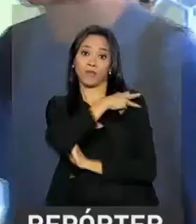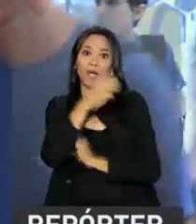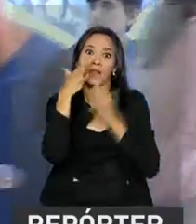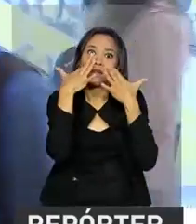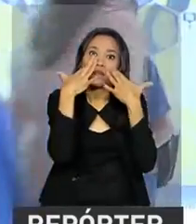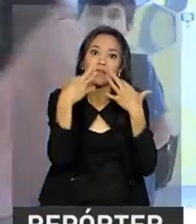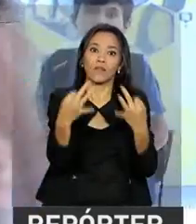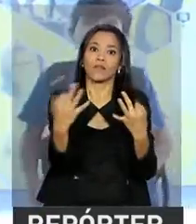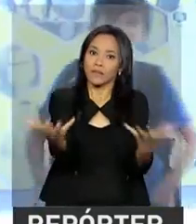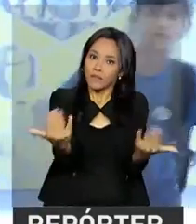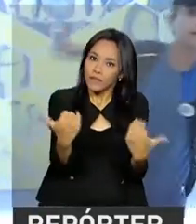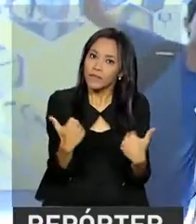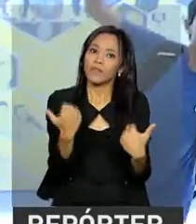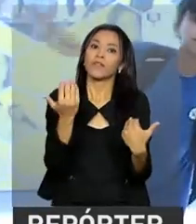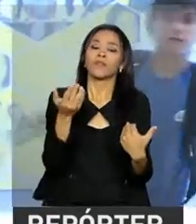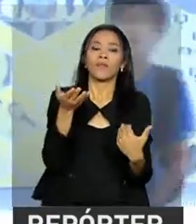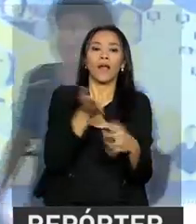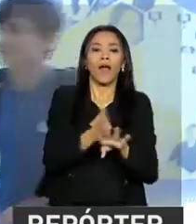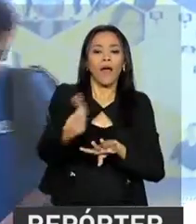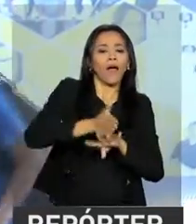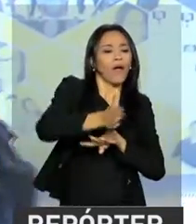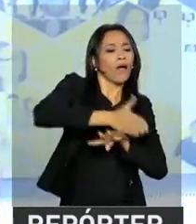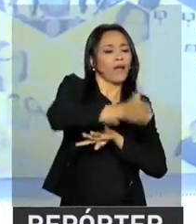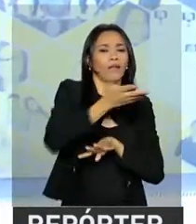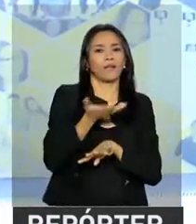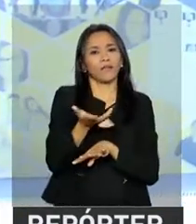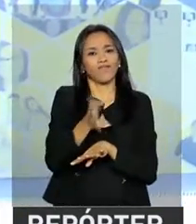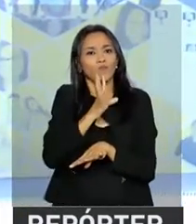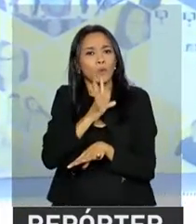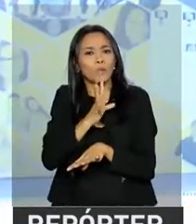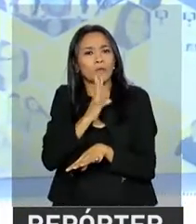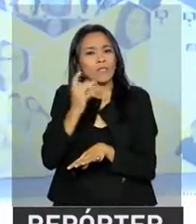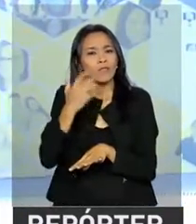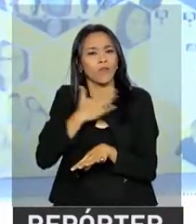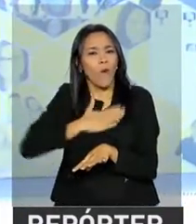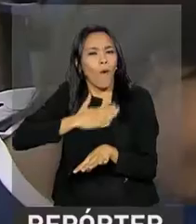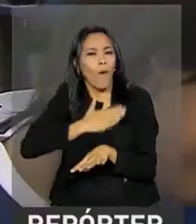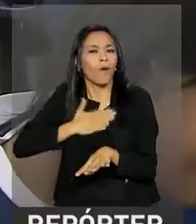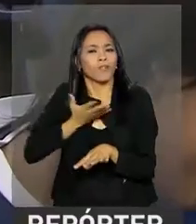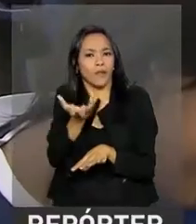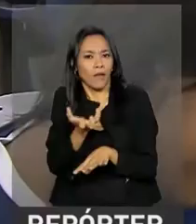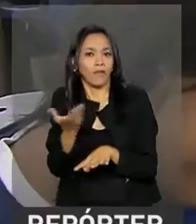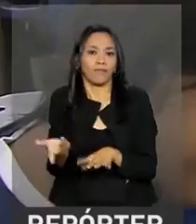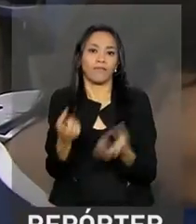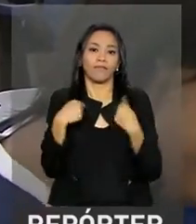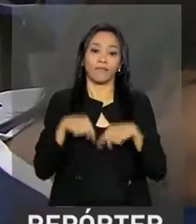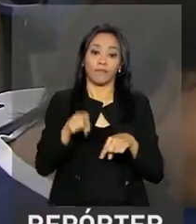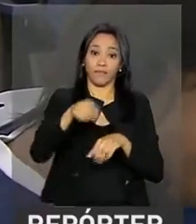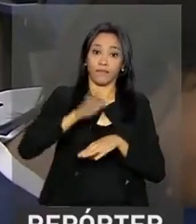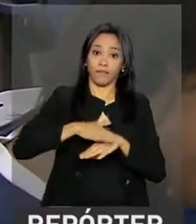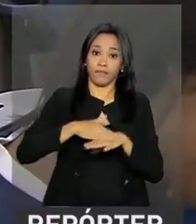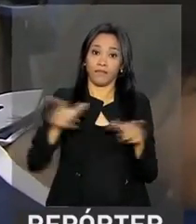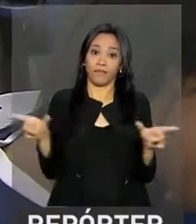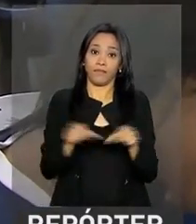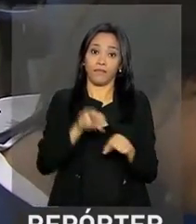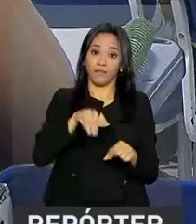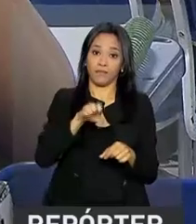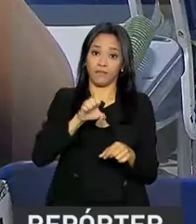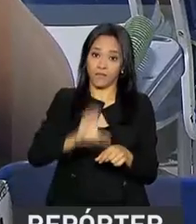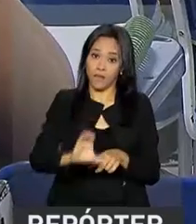para realmente a arsban sinal de que nem eu entendi que eu gosto daquele ano de acordo com o ministério da educação